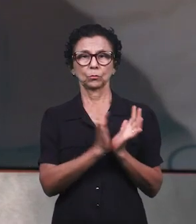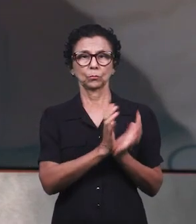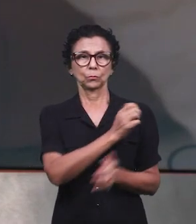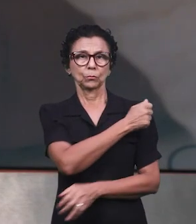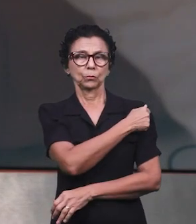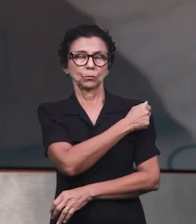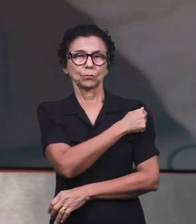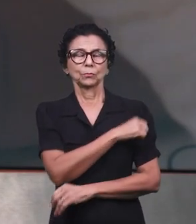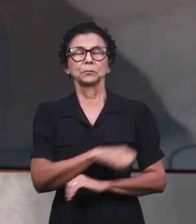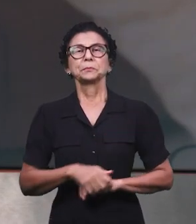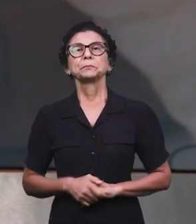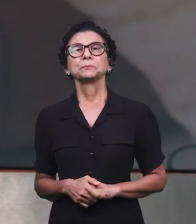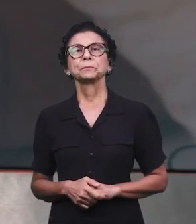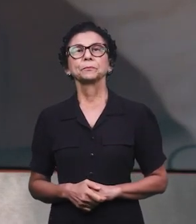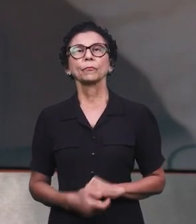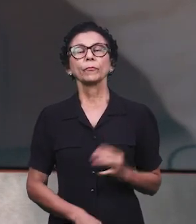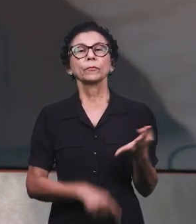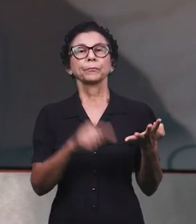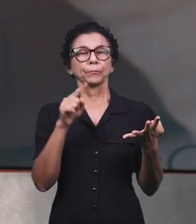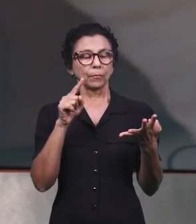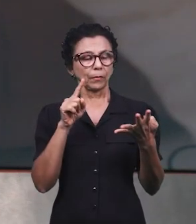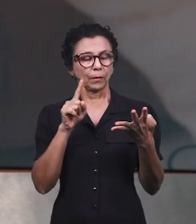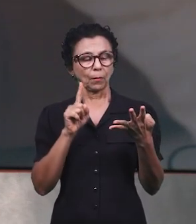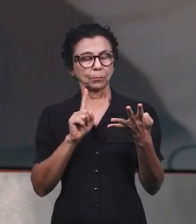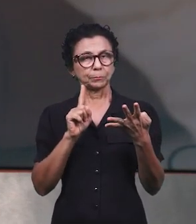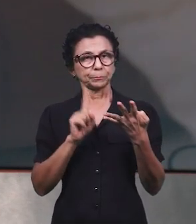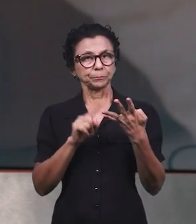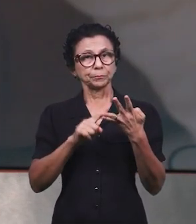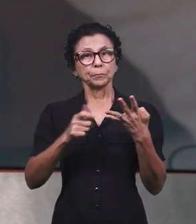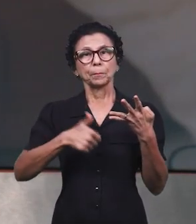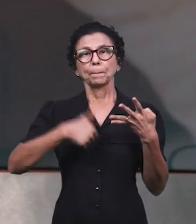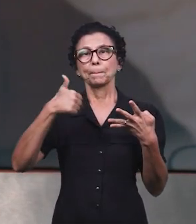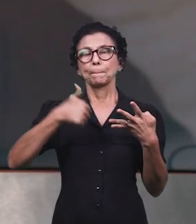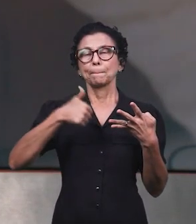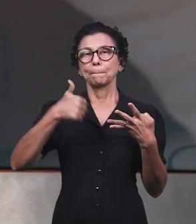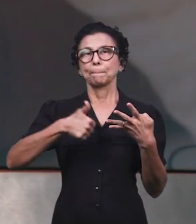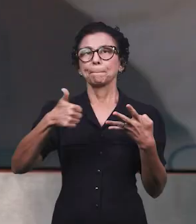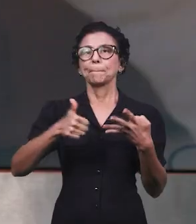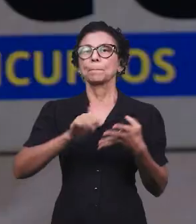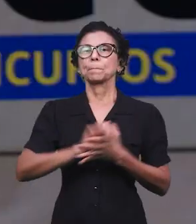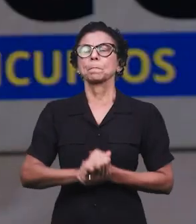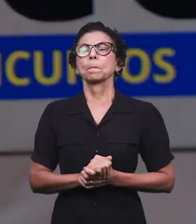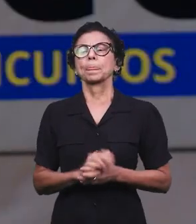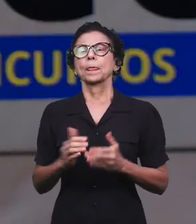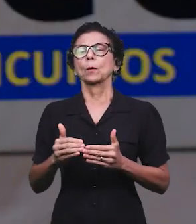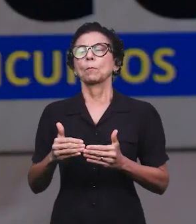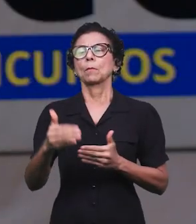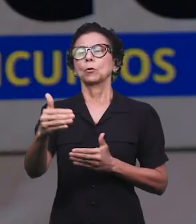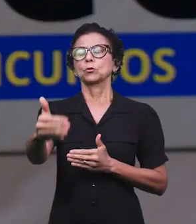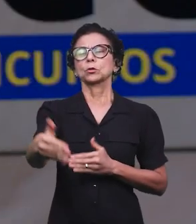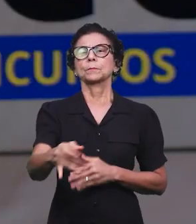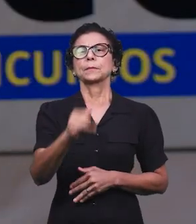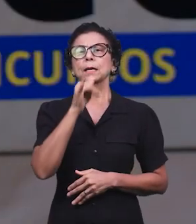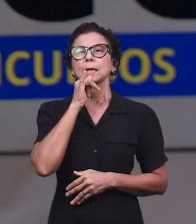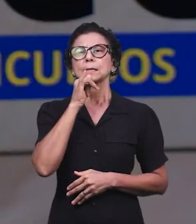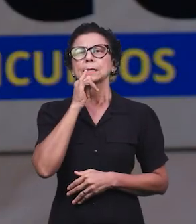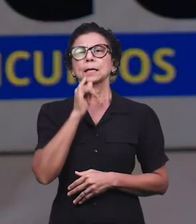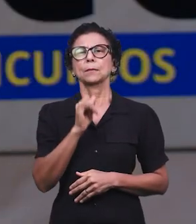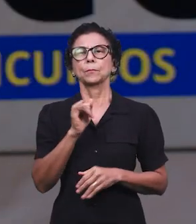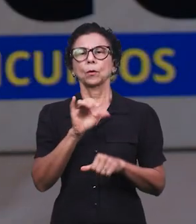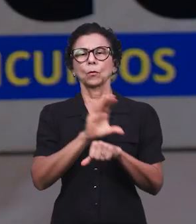bom? Você tem ali presencialmente aquela rotina determinada. O curso vai, por exemplo, ó, as aulas vão ser à